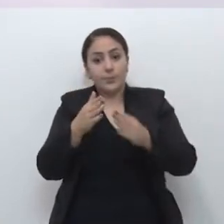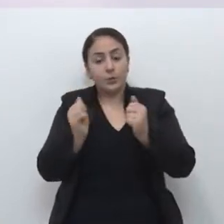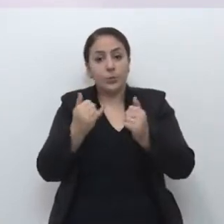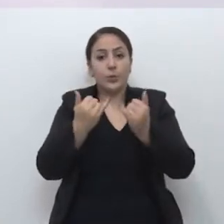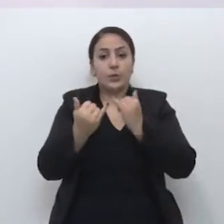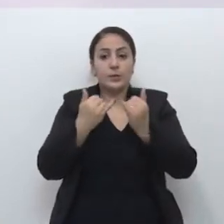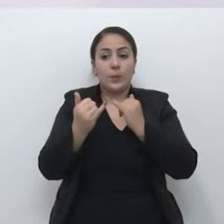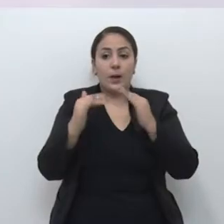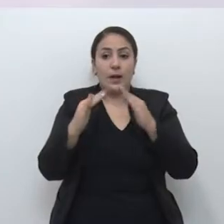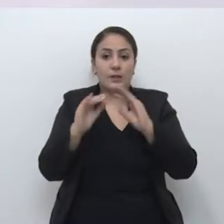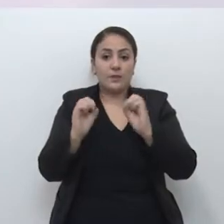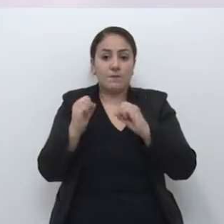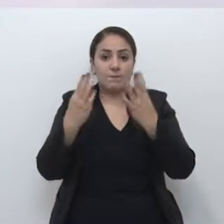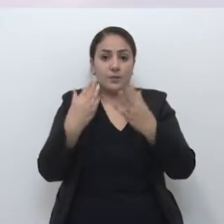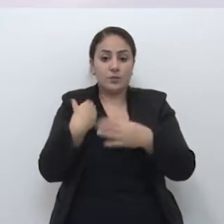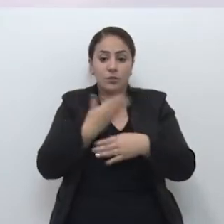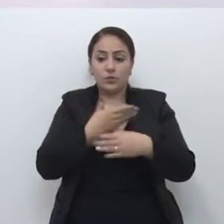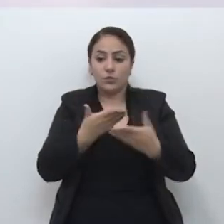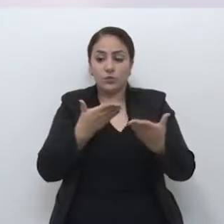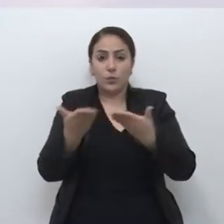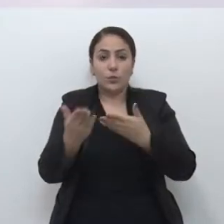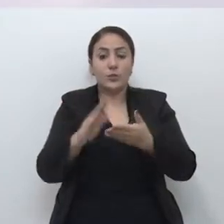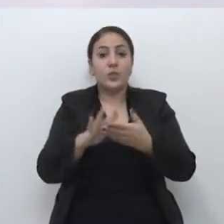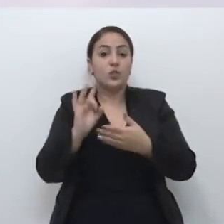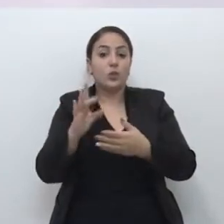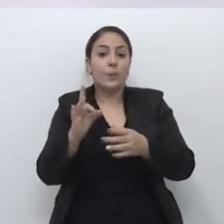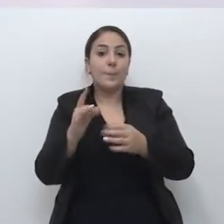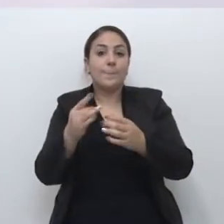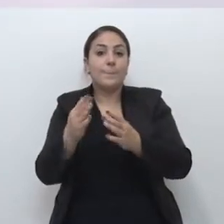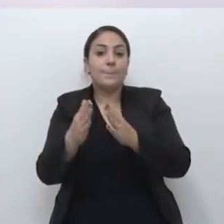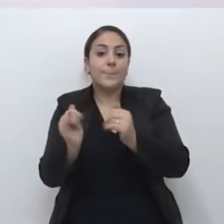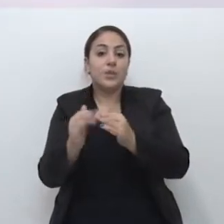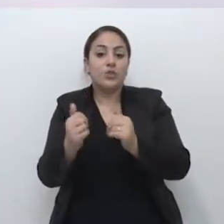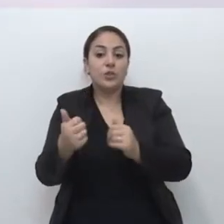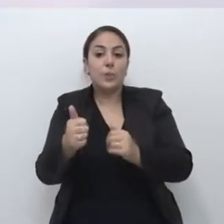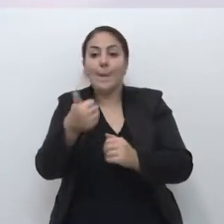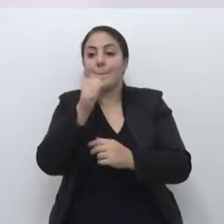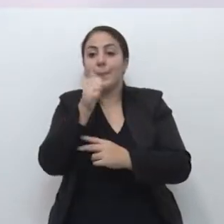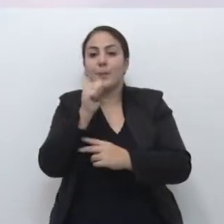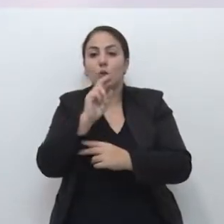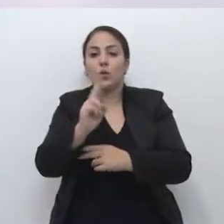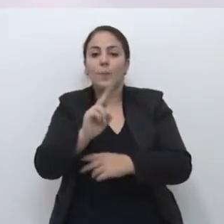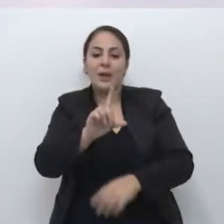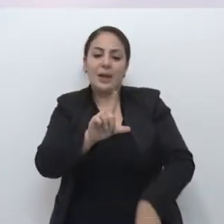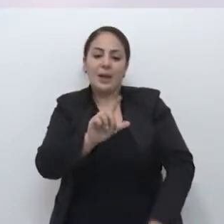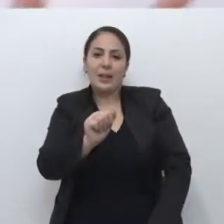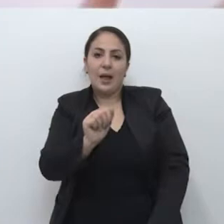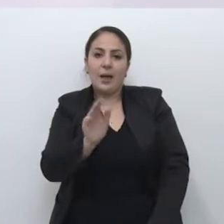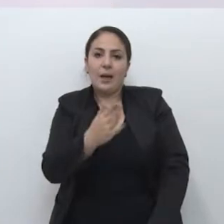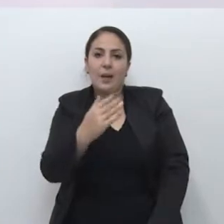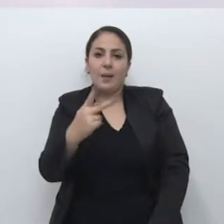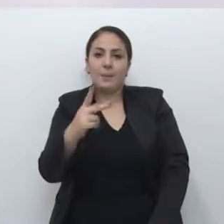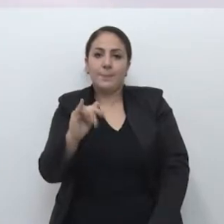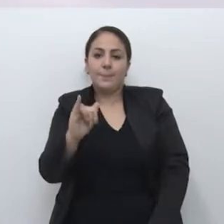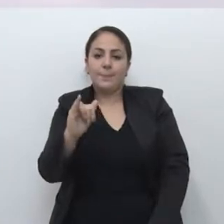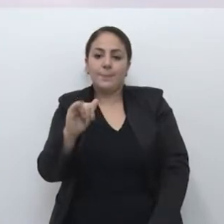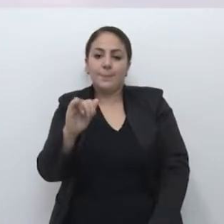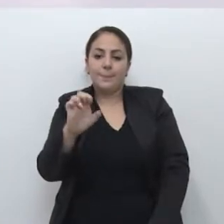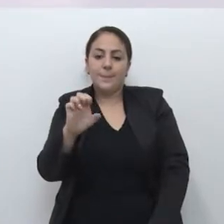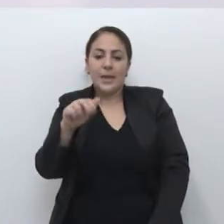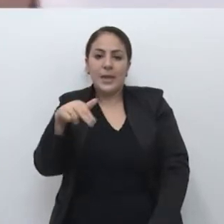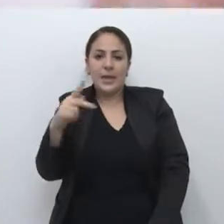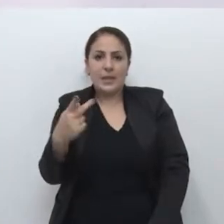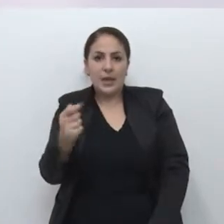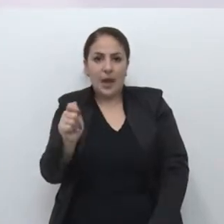pedir. Por exemplo, na casa noturna que eu fui, era só pedir um drink com o nome La Penha naquela casa para o garçom, que ele já ia saber